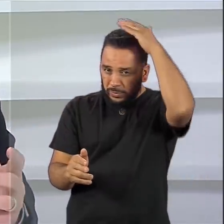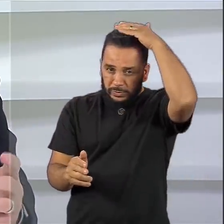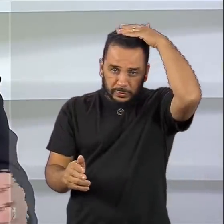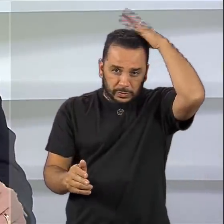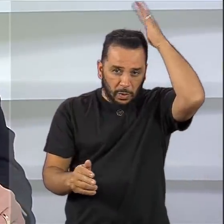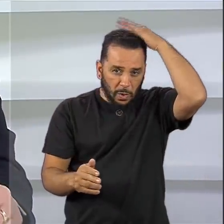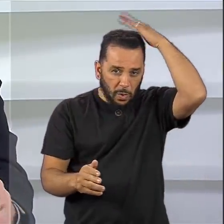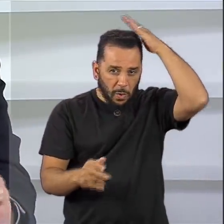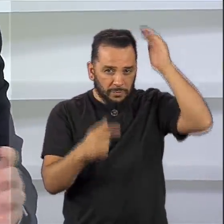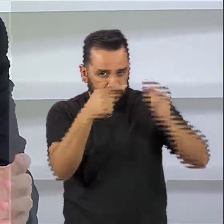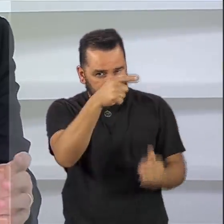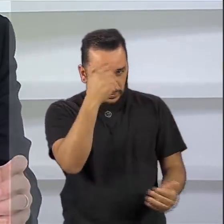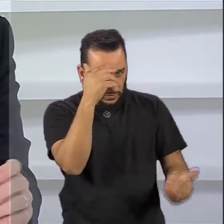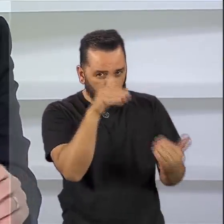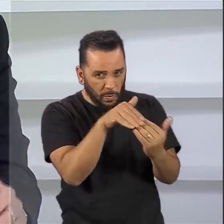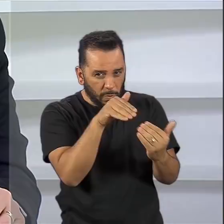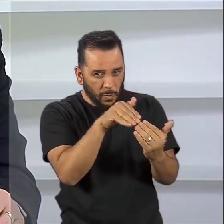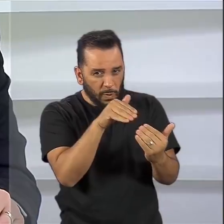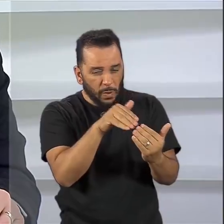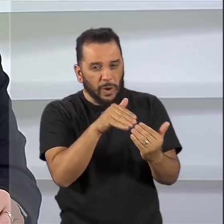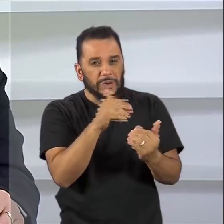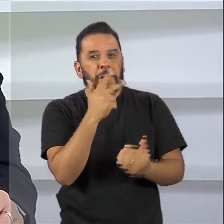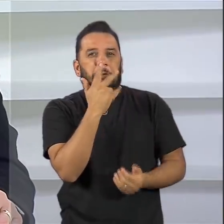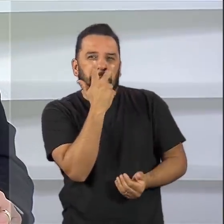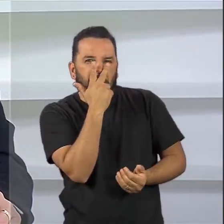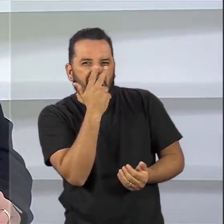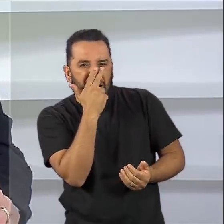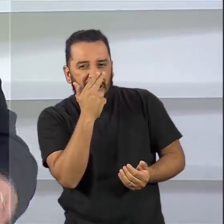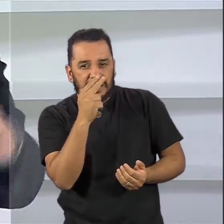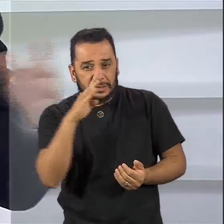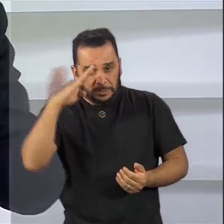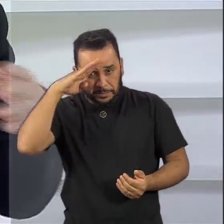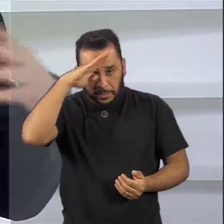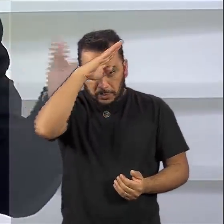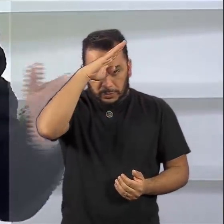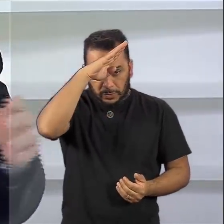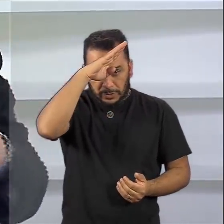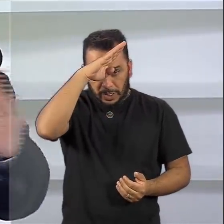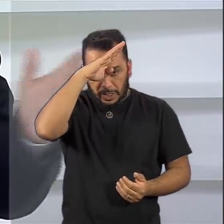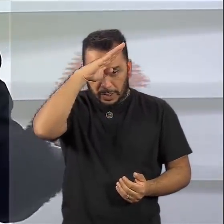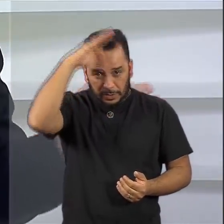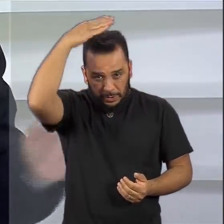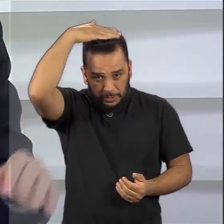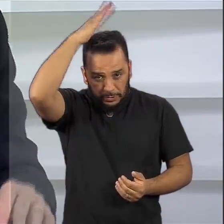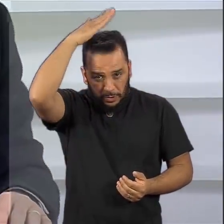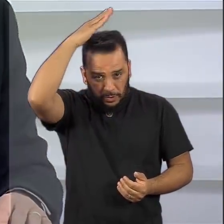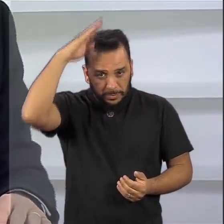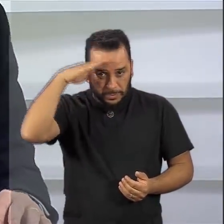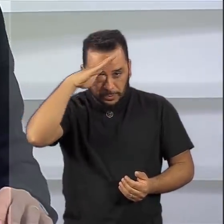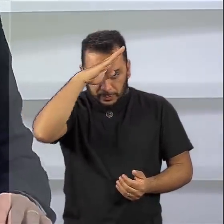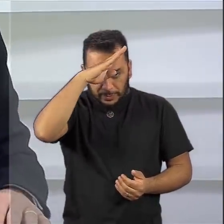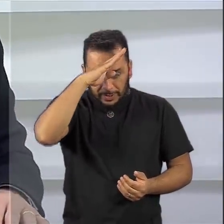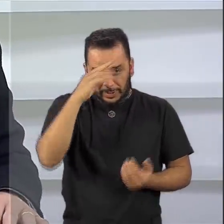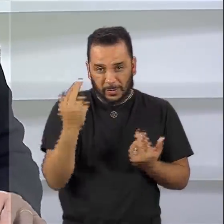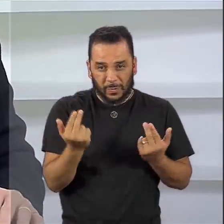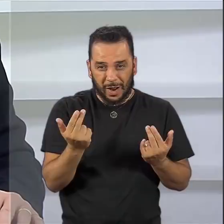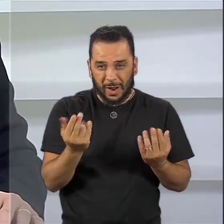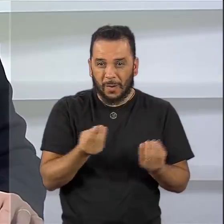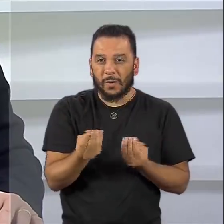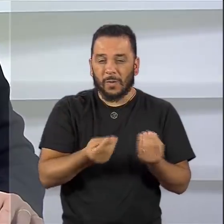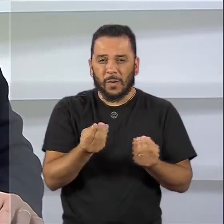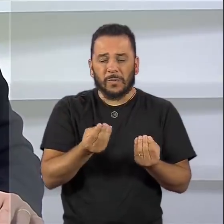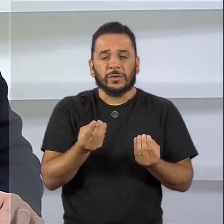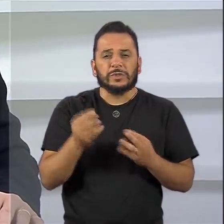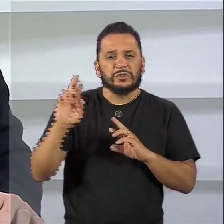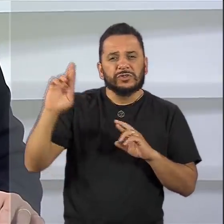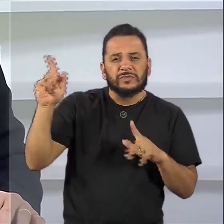ele parece com o Trump, não parece nada com o Trump, por que é diferente, Brasil e Estados Unidos e